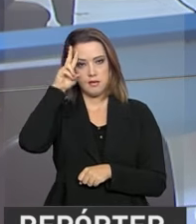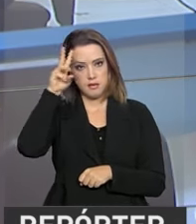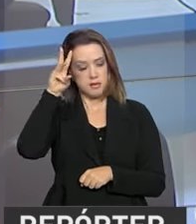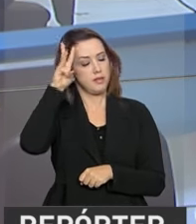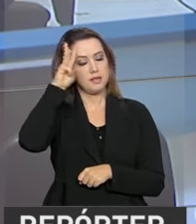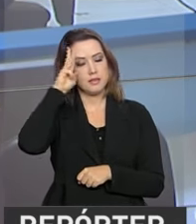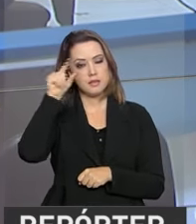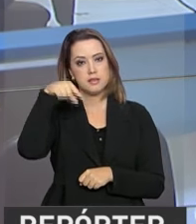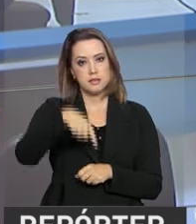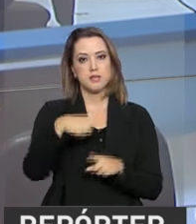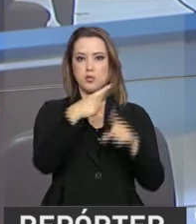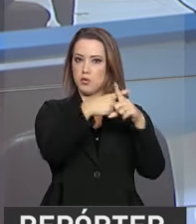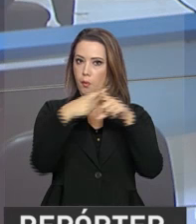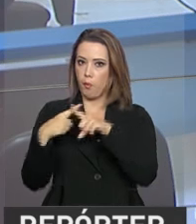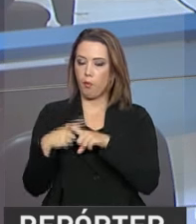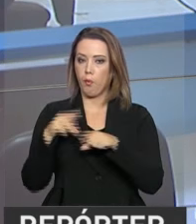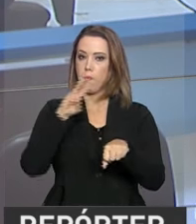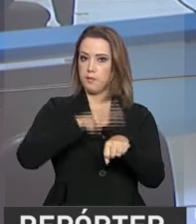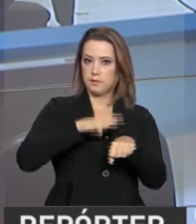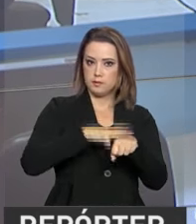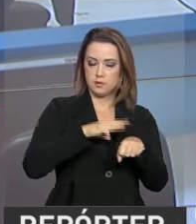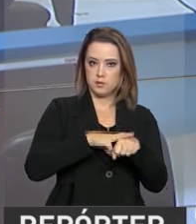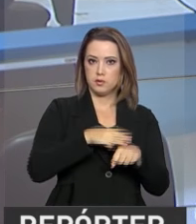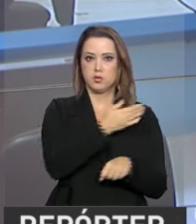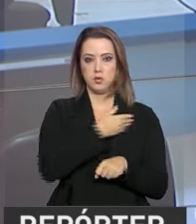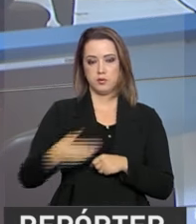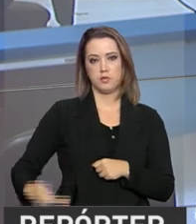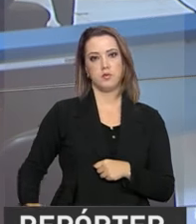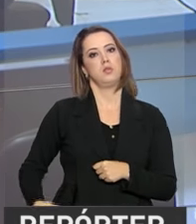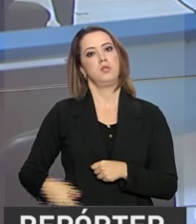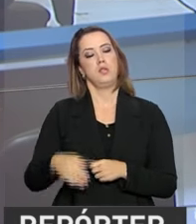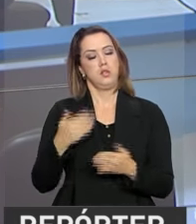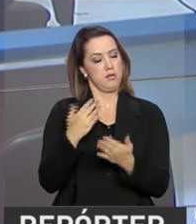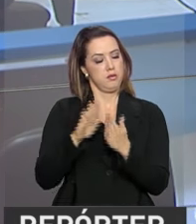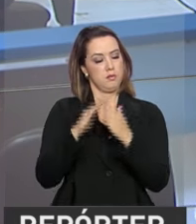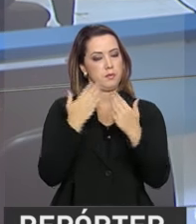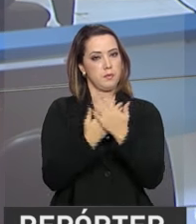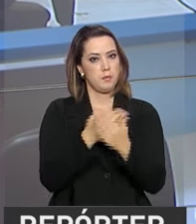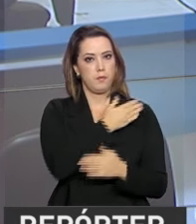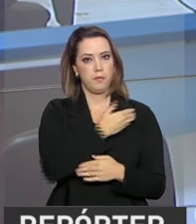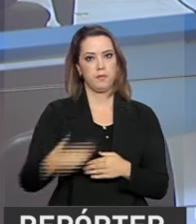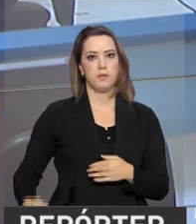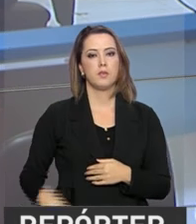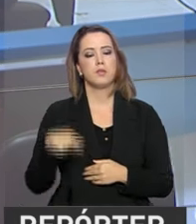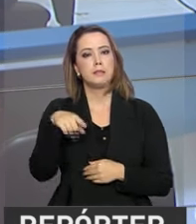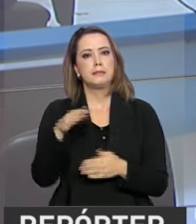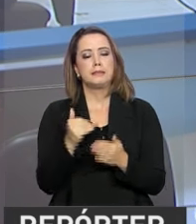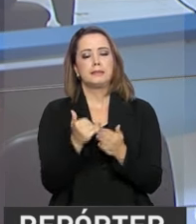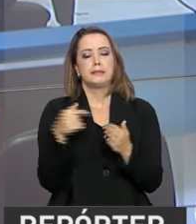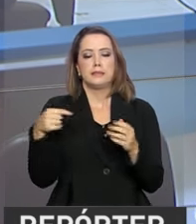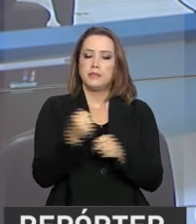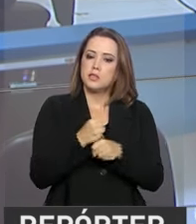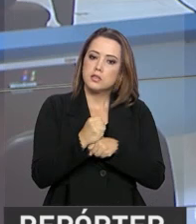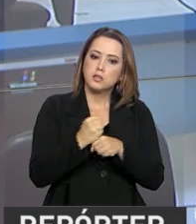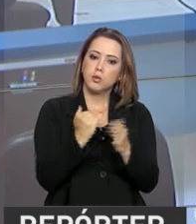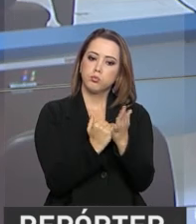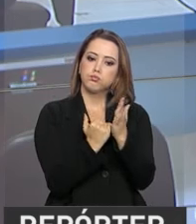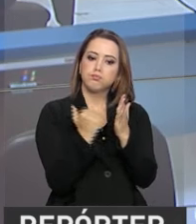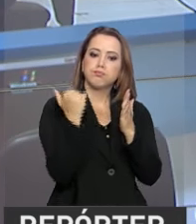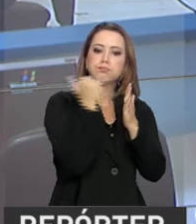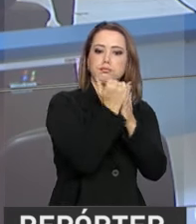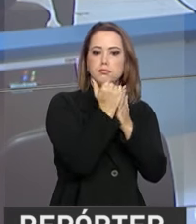da Olimpíada Brasileira de Matemática das Escolas Públicas. A edição deste ano teve um novo recorde de cidades